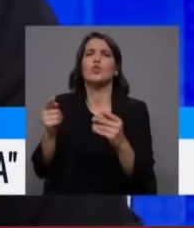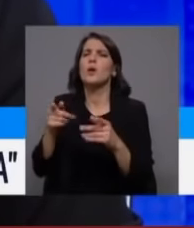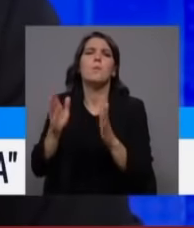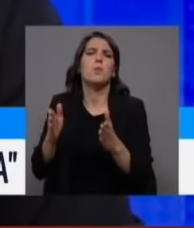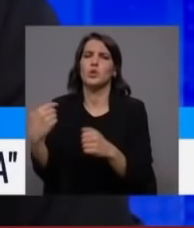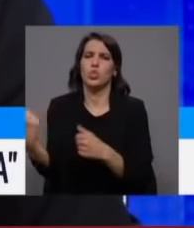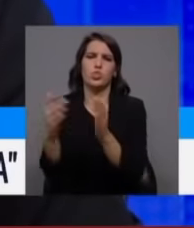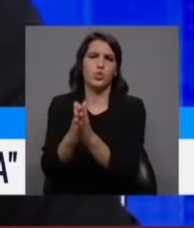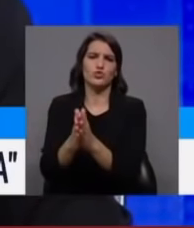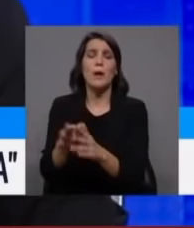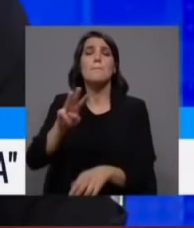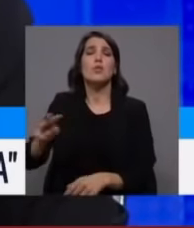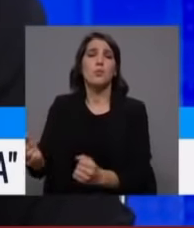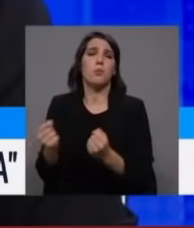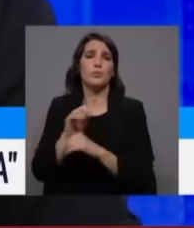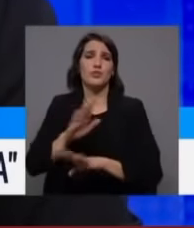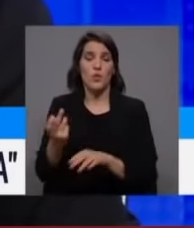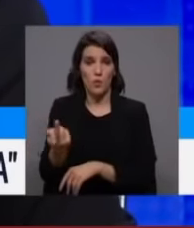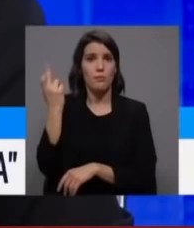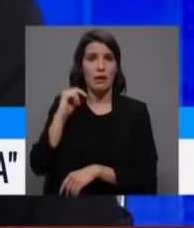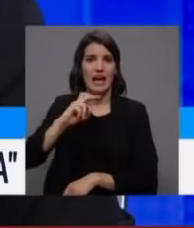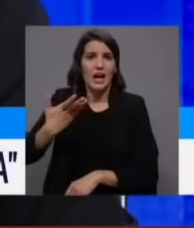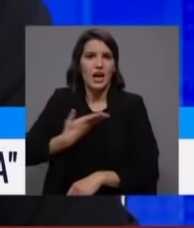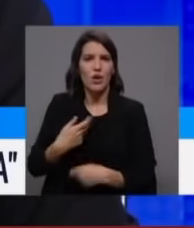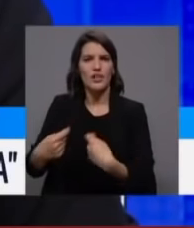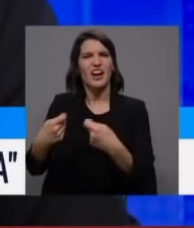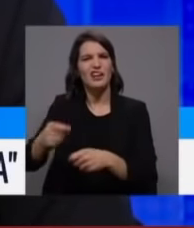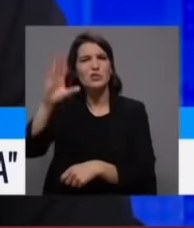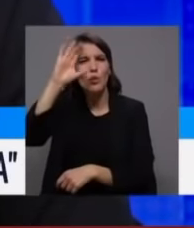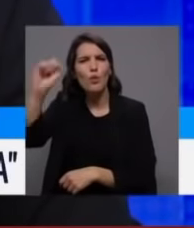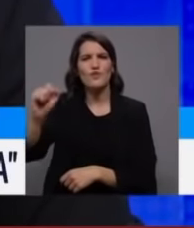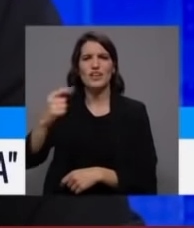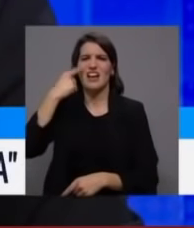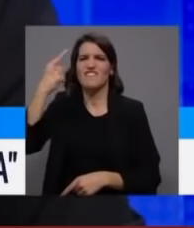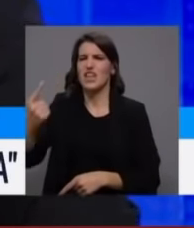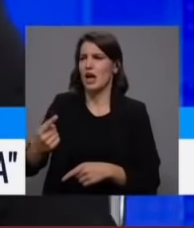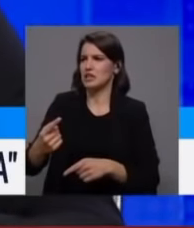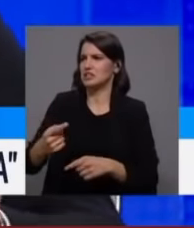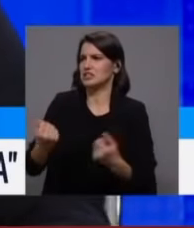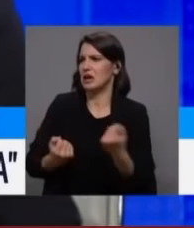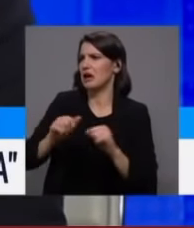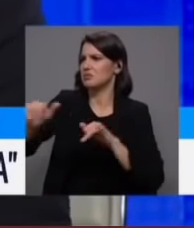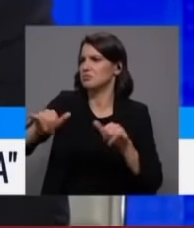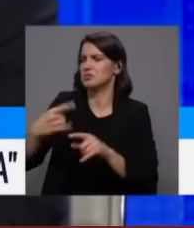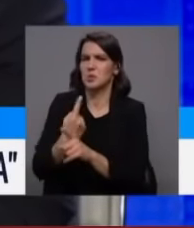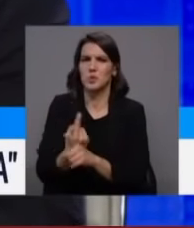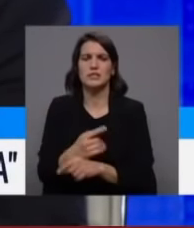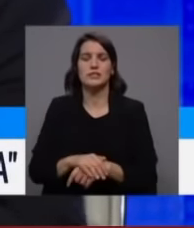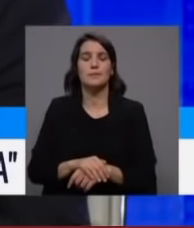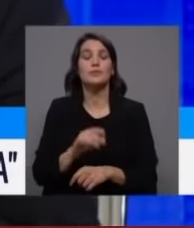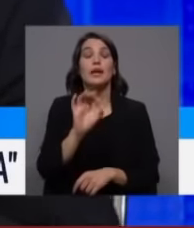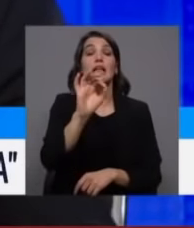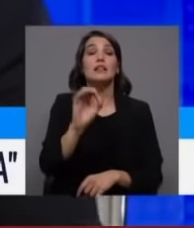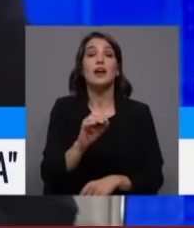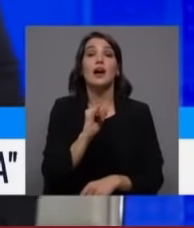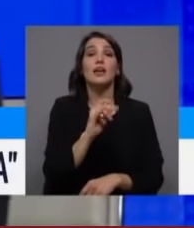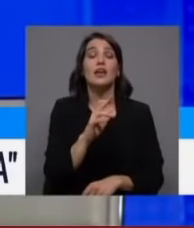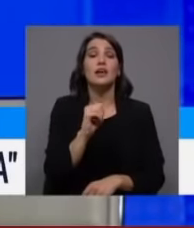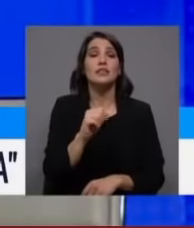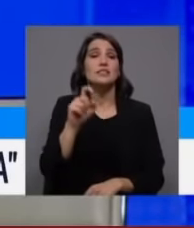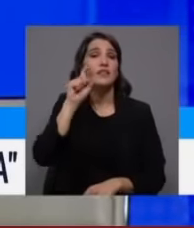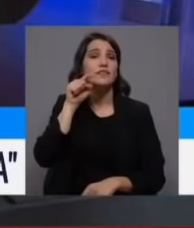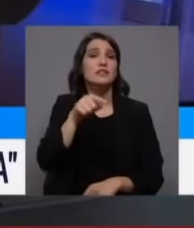faríamos milhões o ano passado batemos recorde com gastos do governo em viagens o que Estás a dizer coisas porque é estiver bem